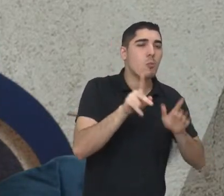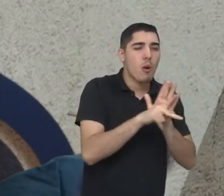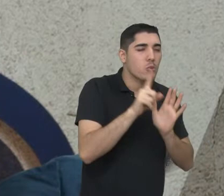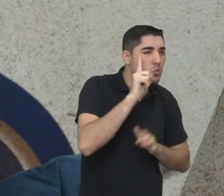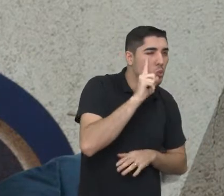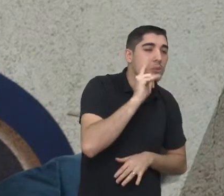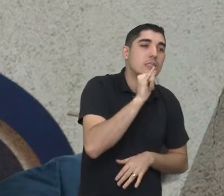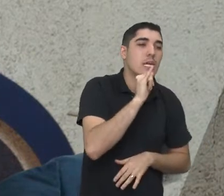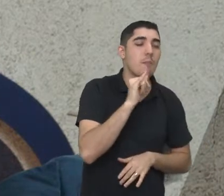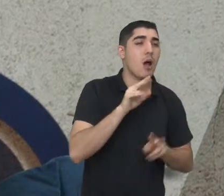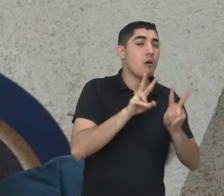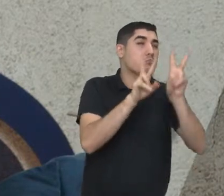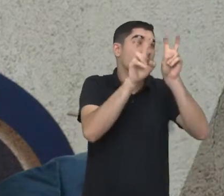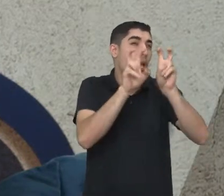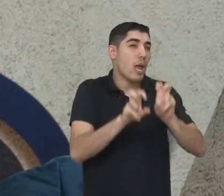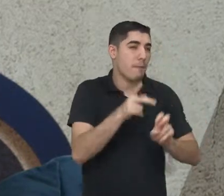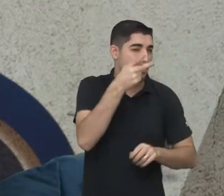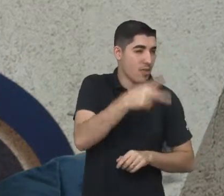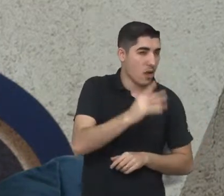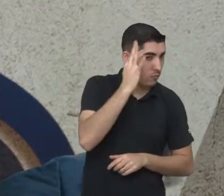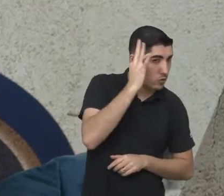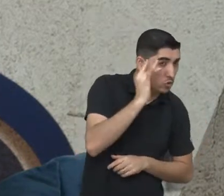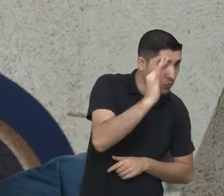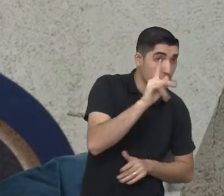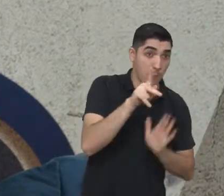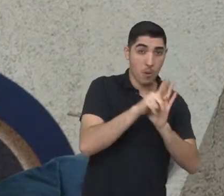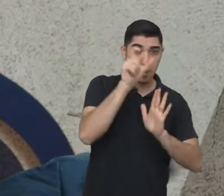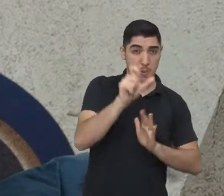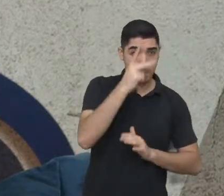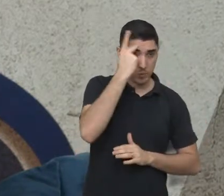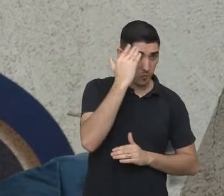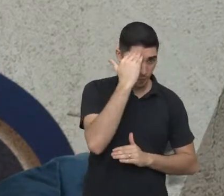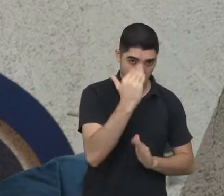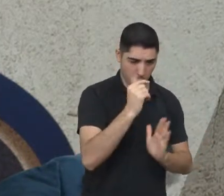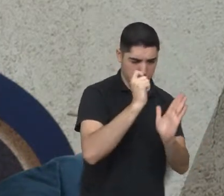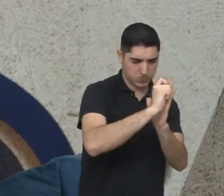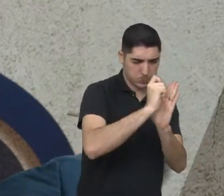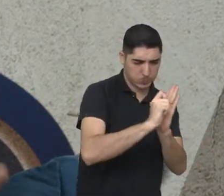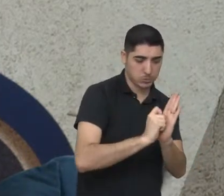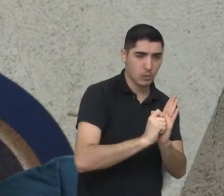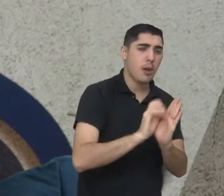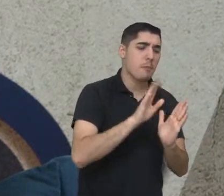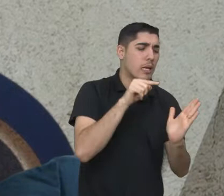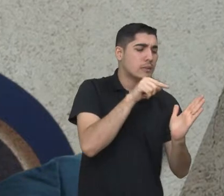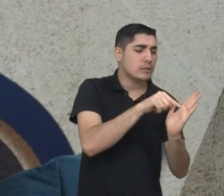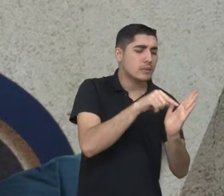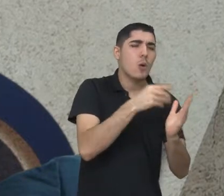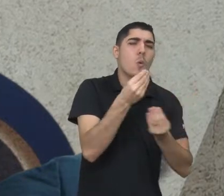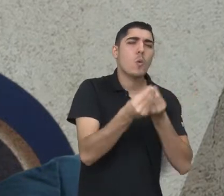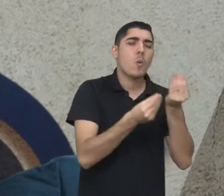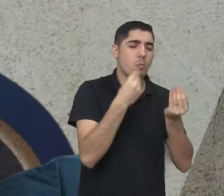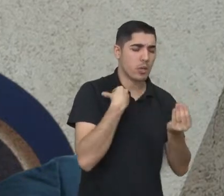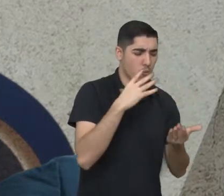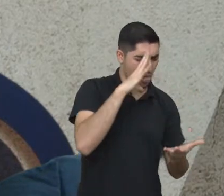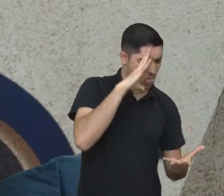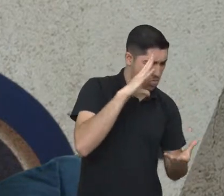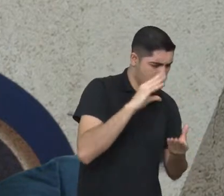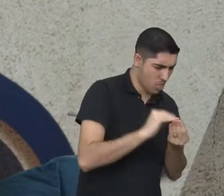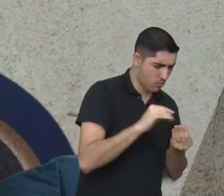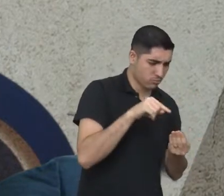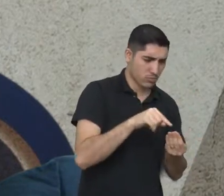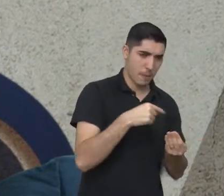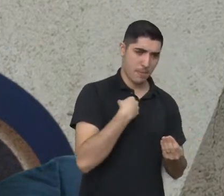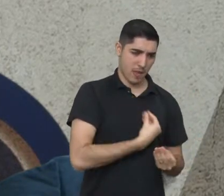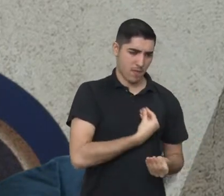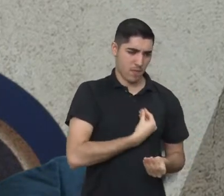pegar assuntos lá da filosofia, coisas que foram escritas por filósofos, e como eu traduzo isso, como eu posso usar isso